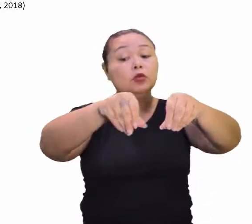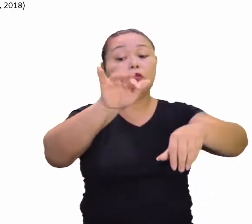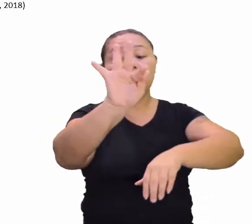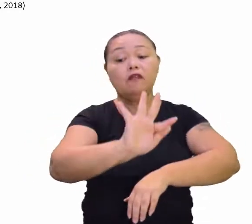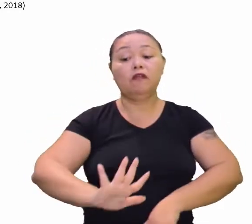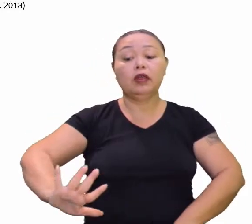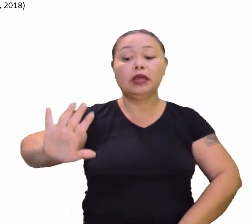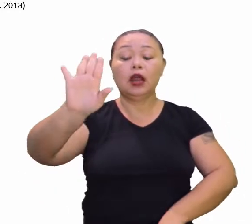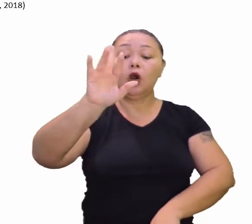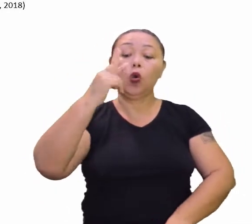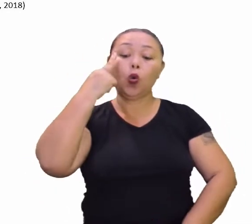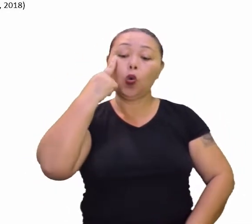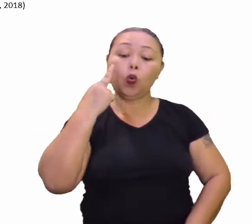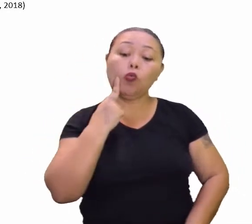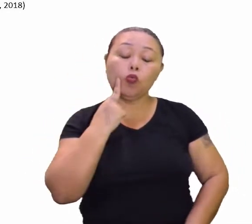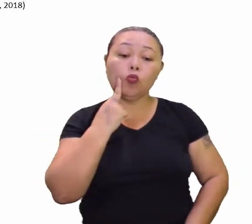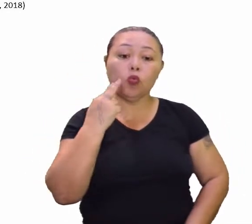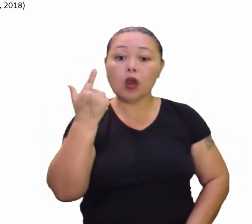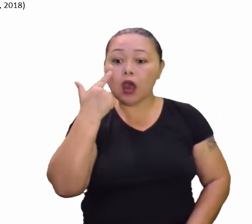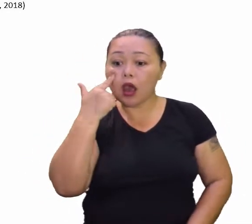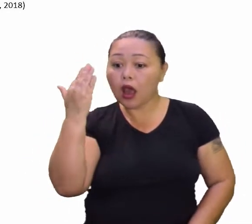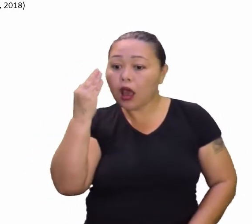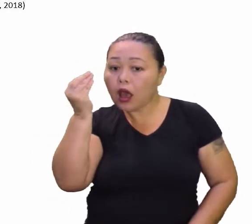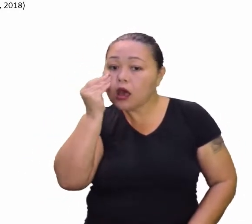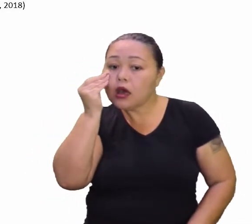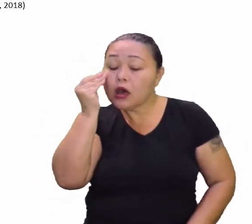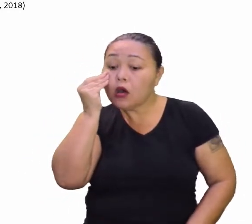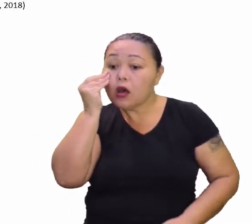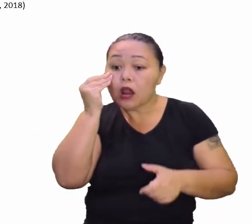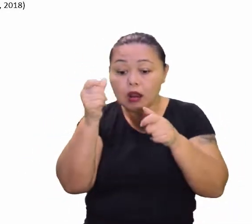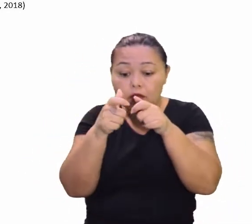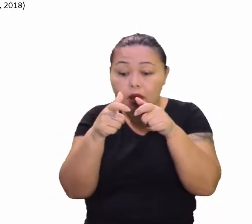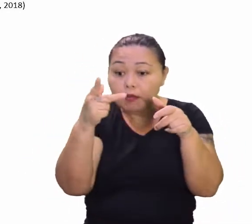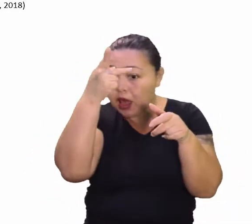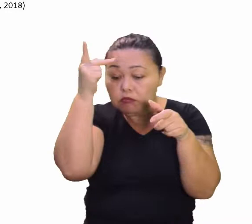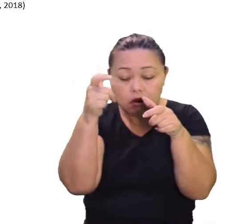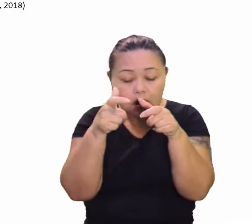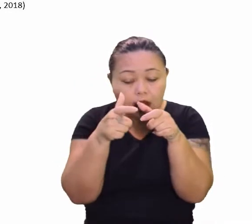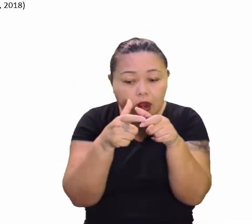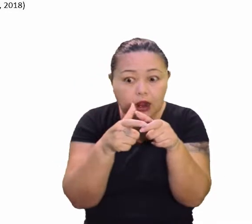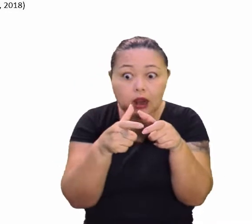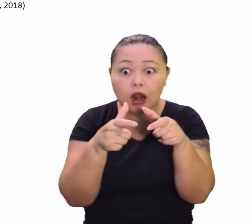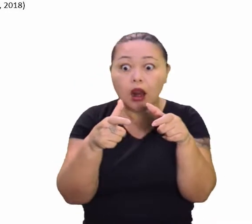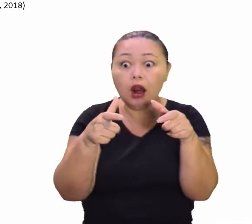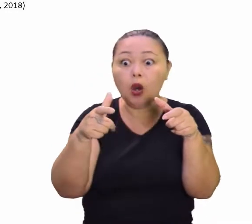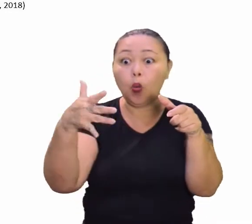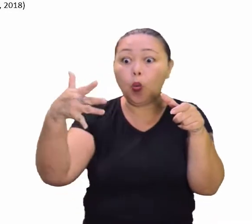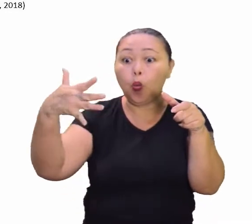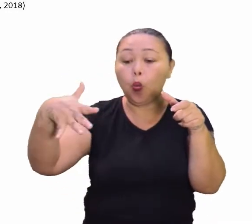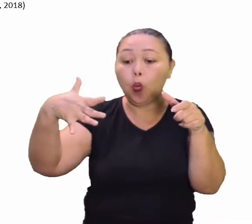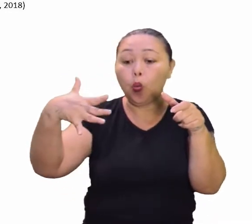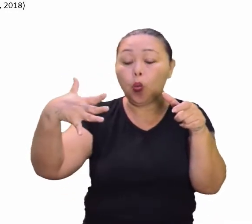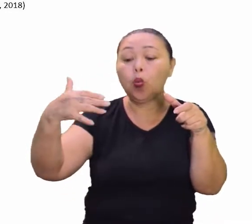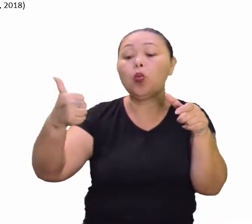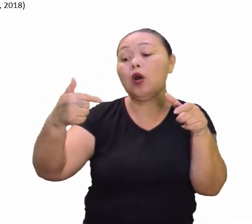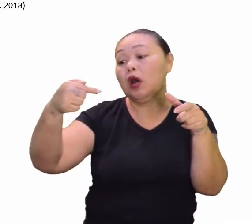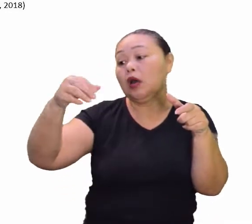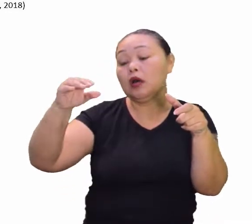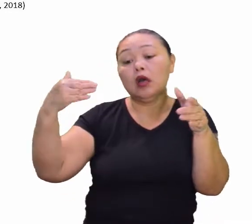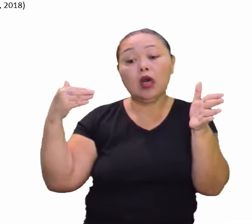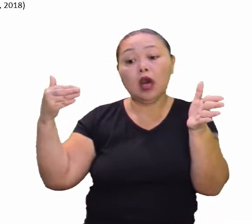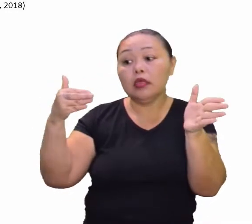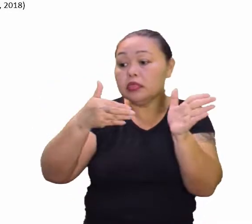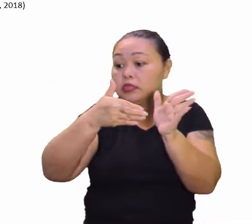Rondônia. Então, a gente consegue verificar aí um crescimento absurdo da população em uma década, de 70